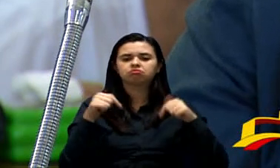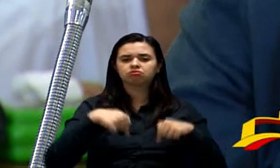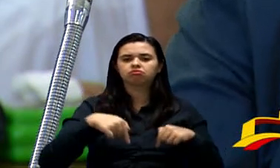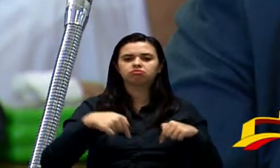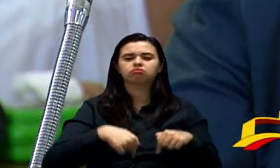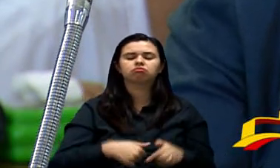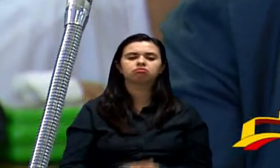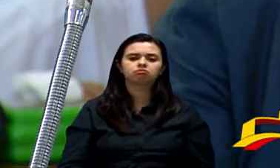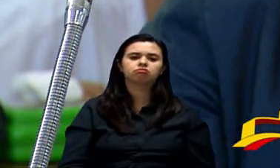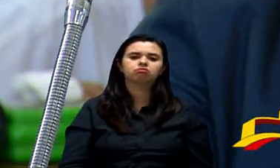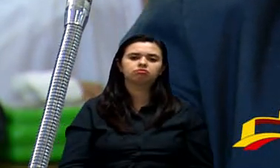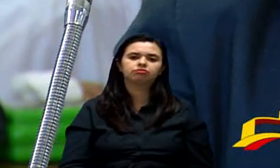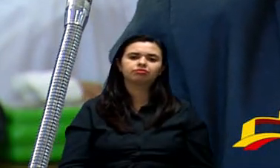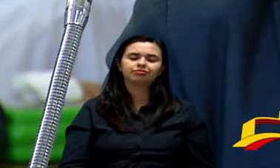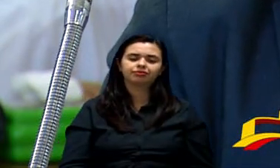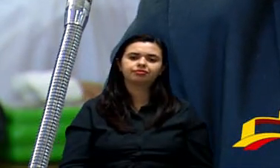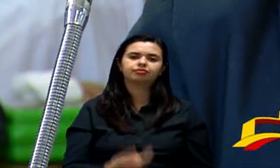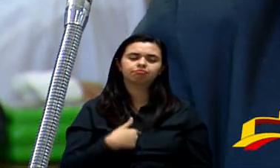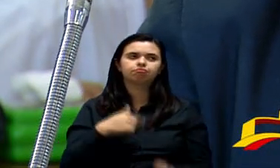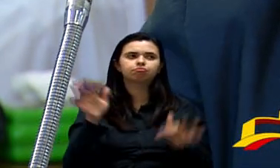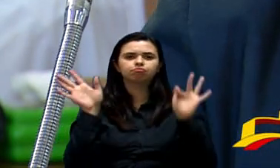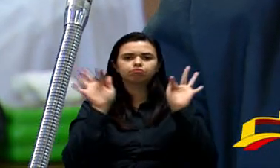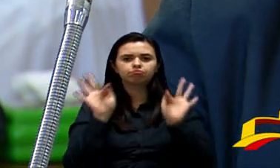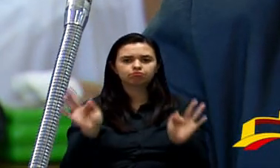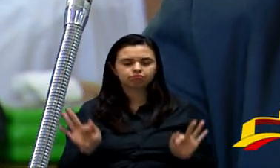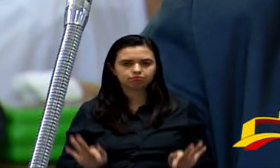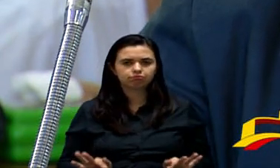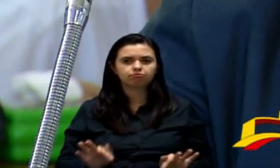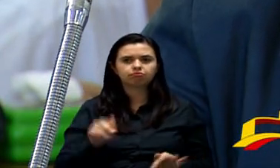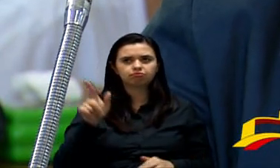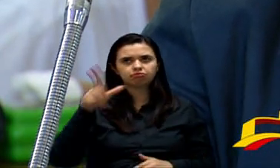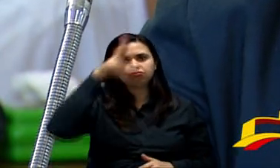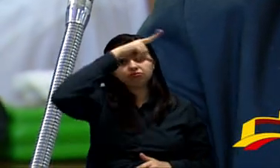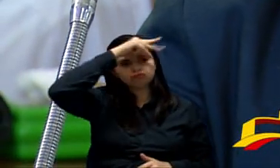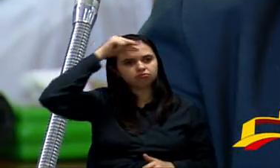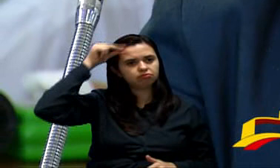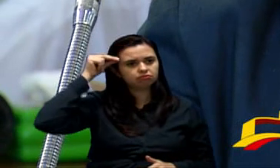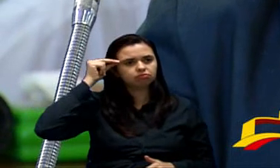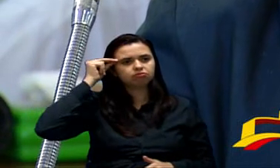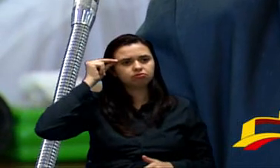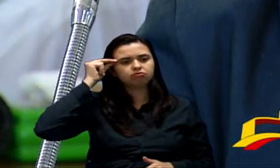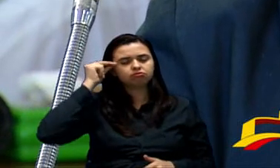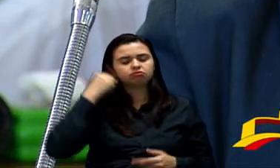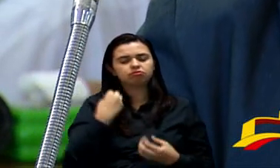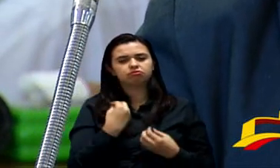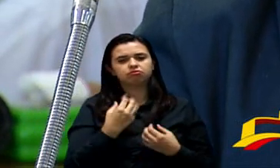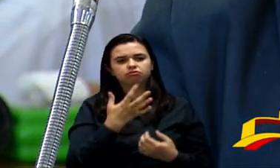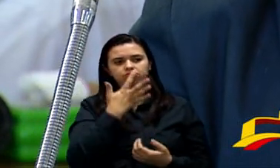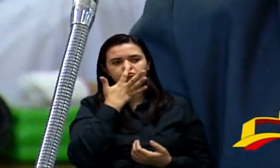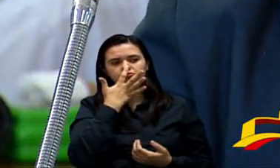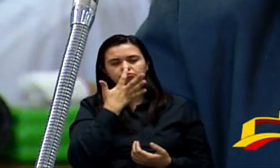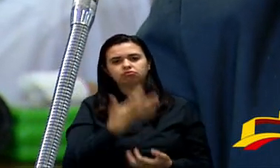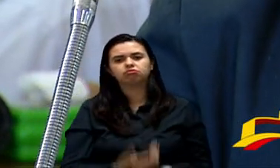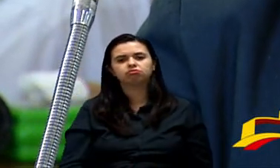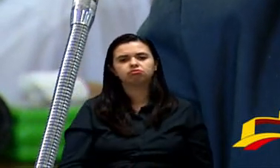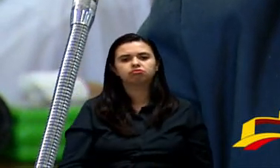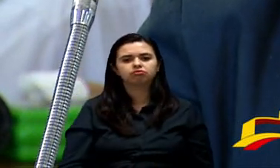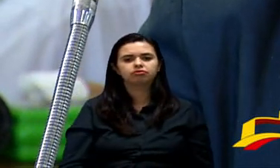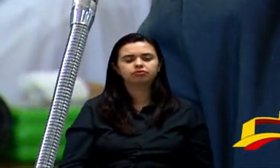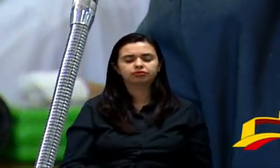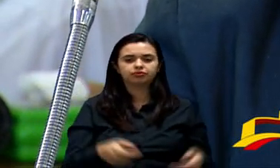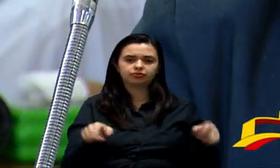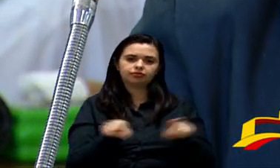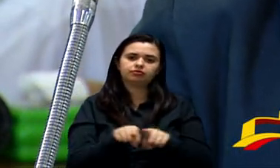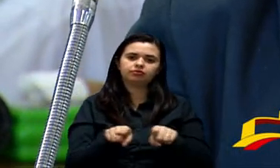feliz que o Poder Executivo está reconhecendo isso. E, ao mesmo tempo, também muito grato aí ao Colégio